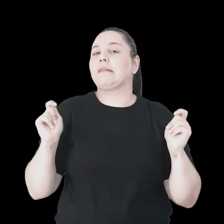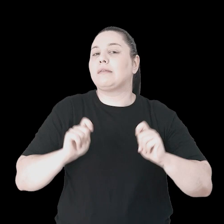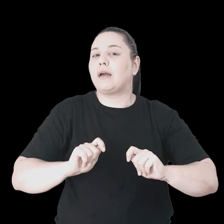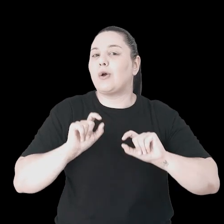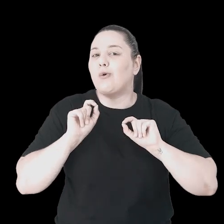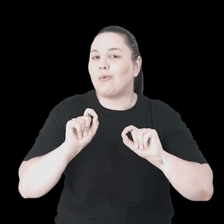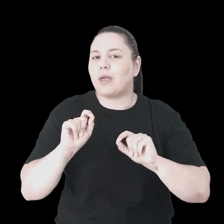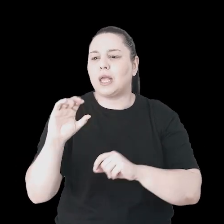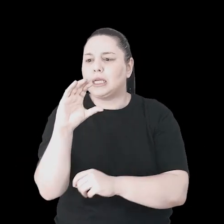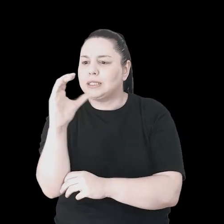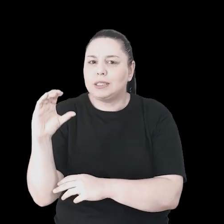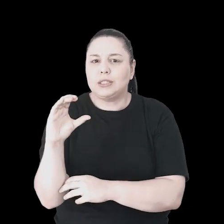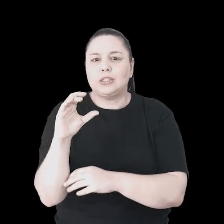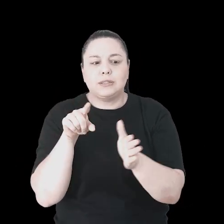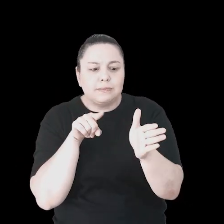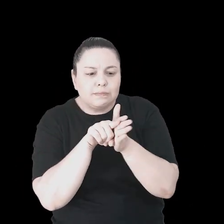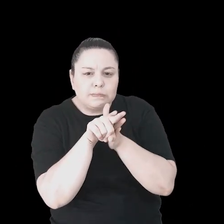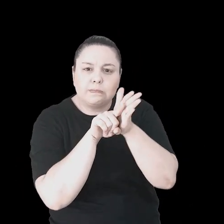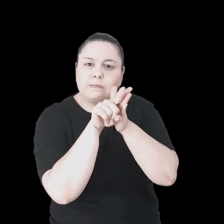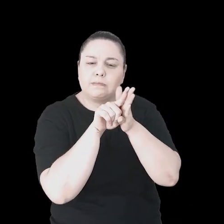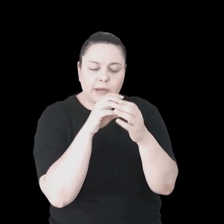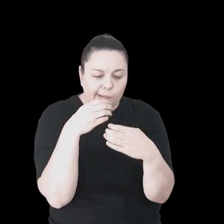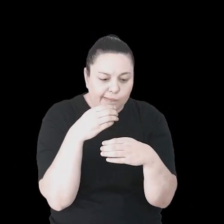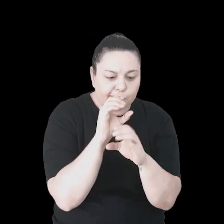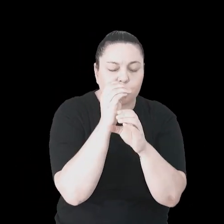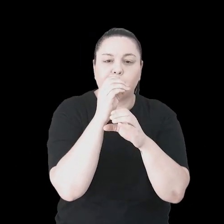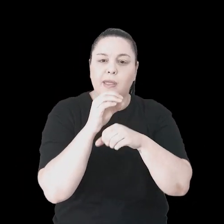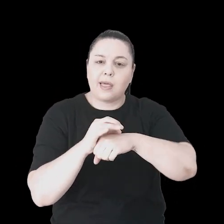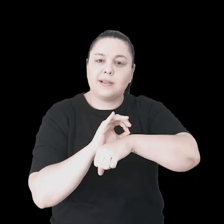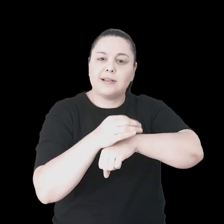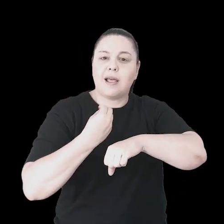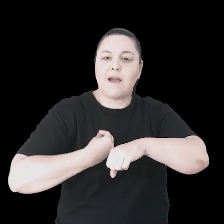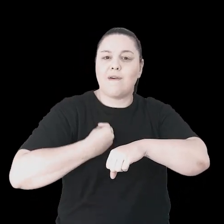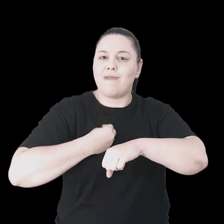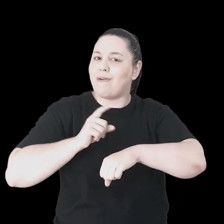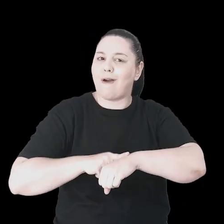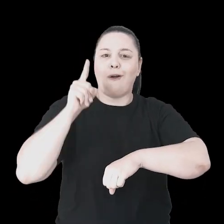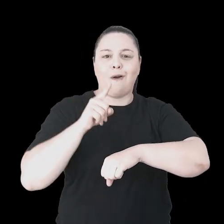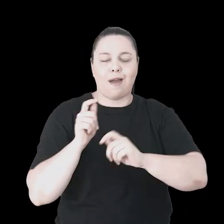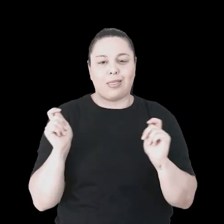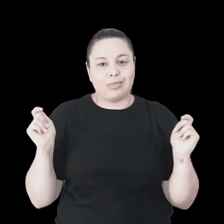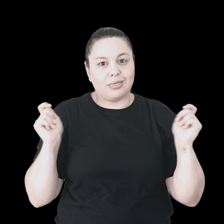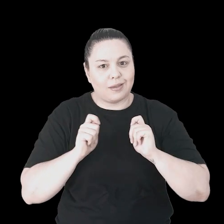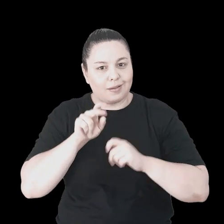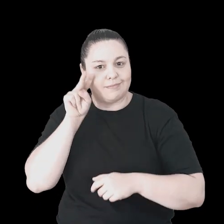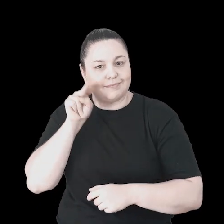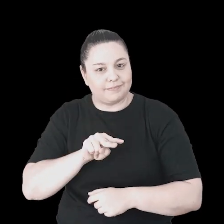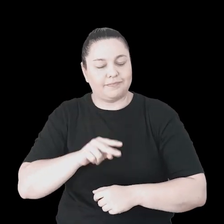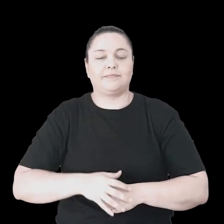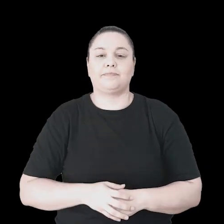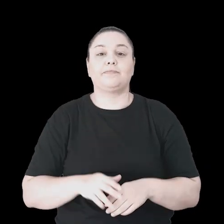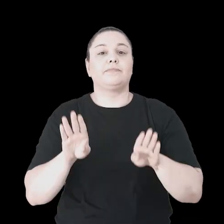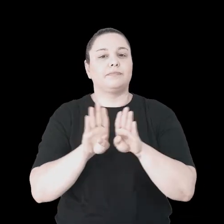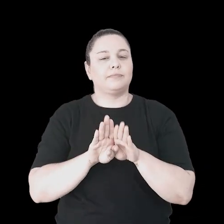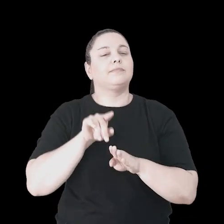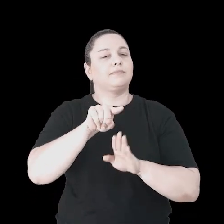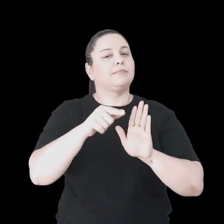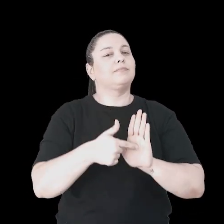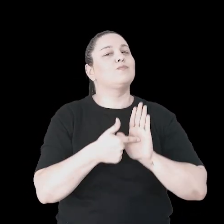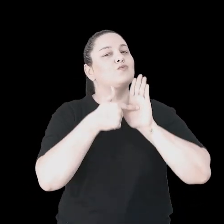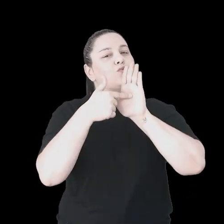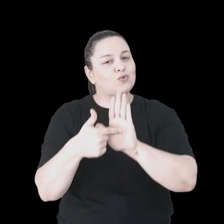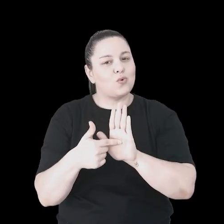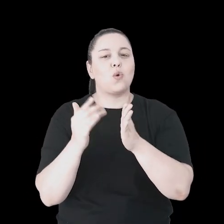aos cientistas observar o comportamento de moléculas em células vivas em tempo real. Ele também